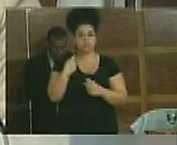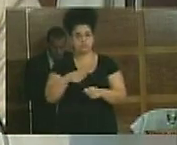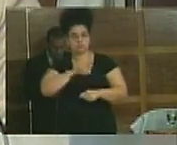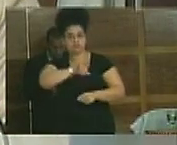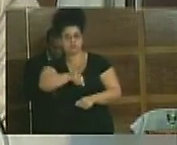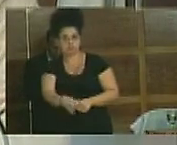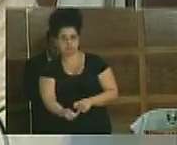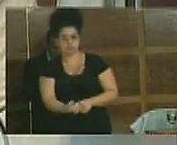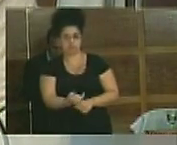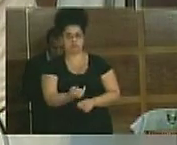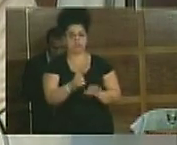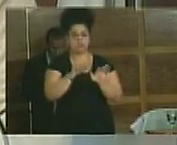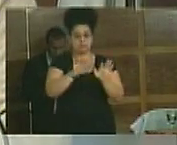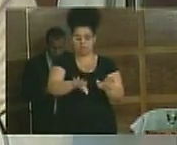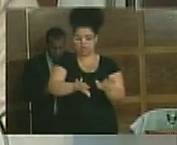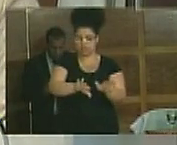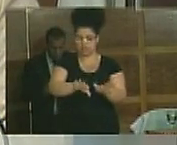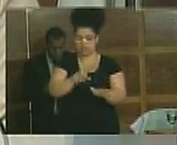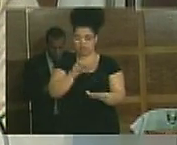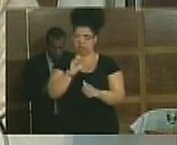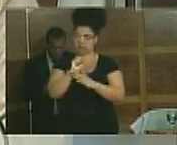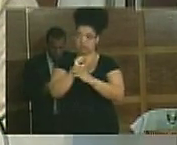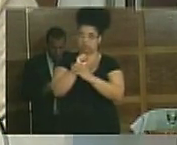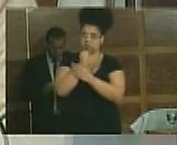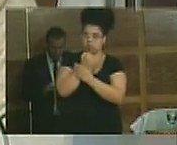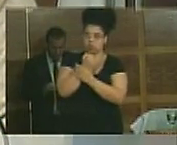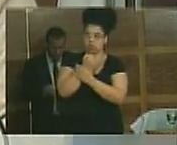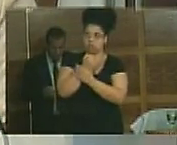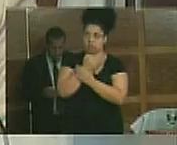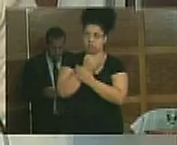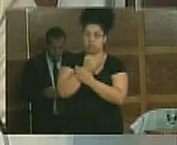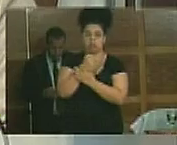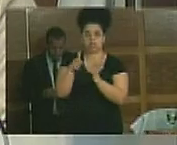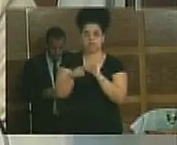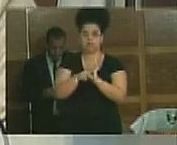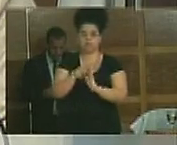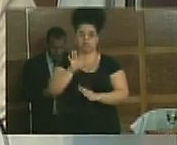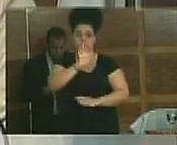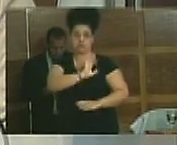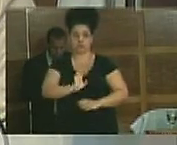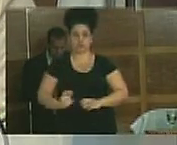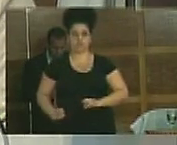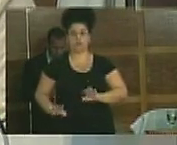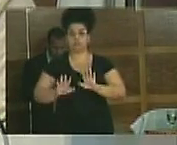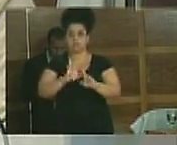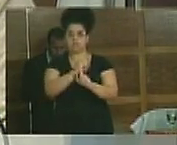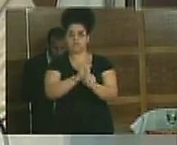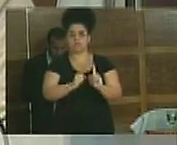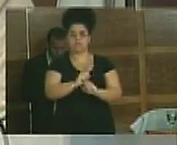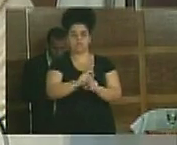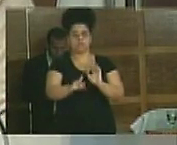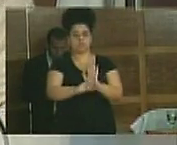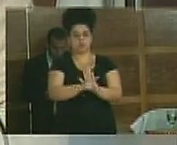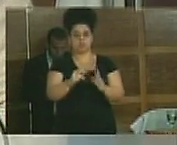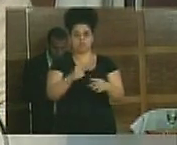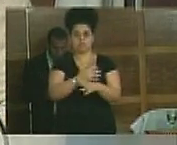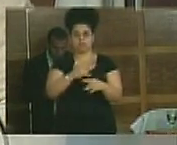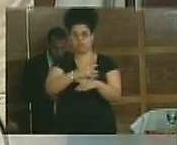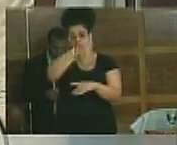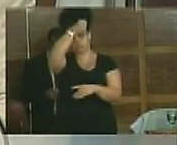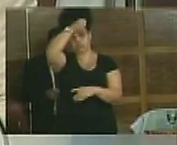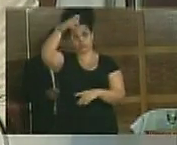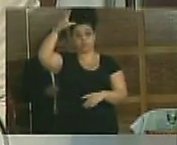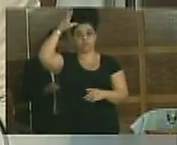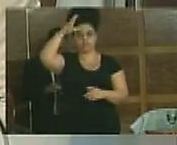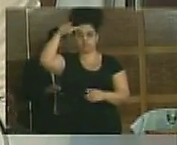oportunidade. Agora, segurança não é do Estado, tudo bem, mas a parte social é nossa. E cadê? O